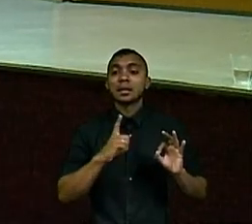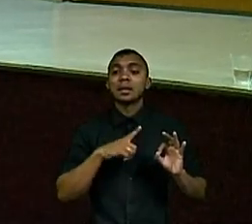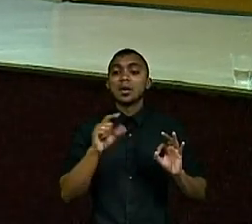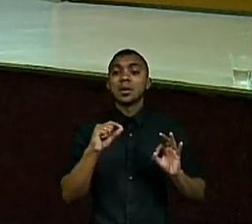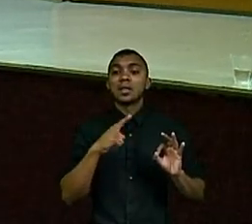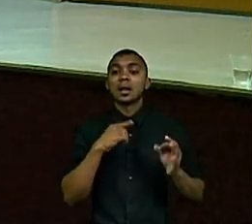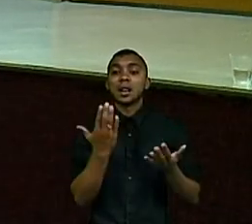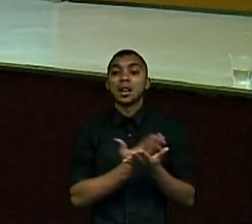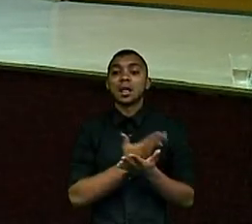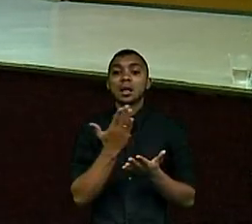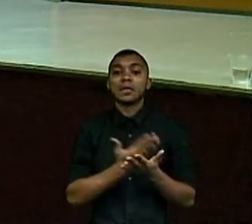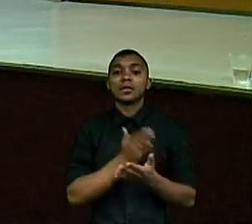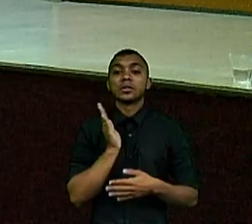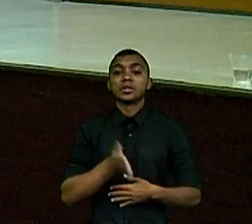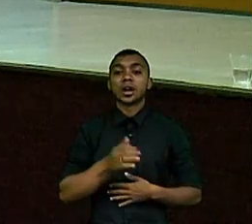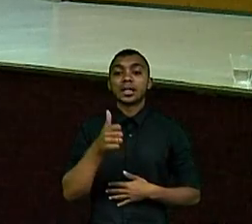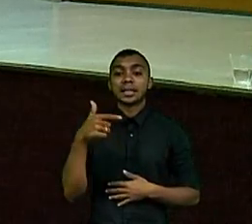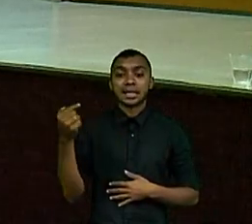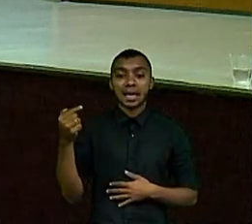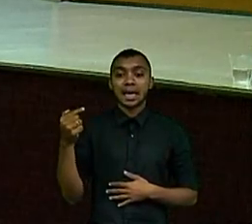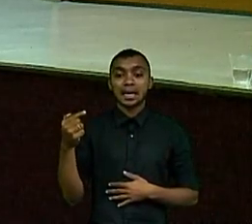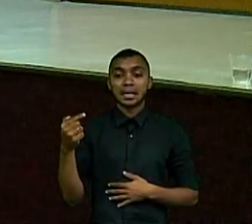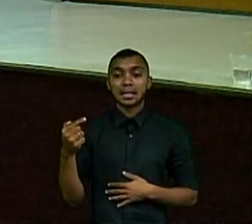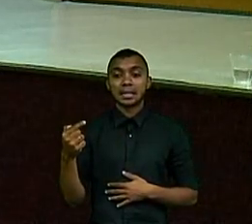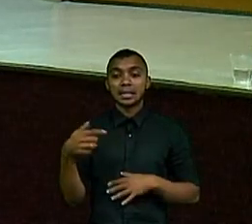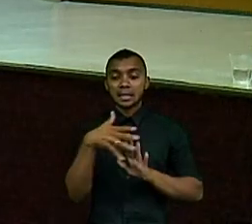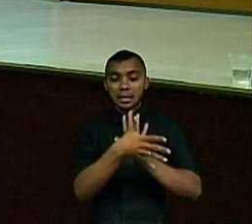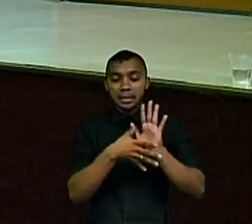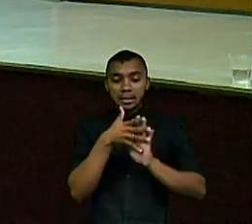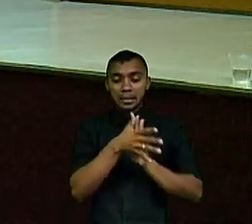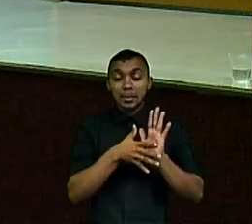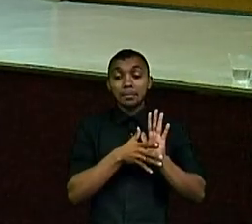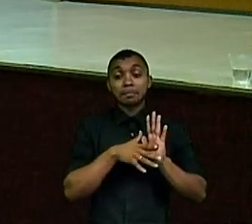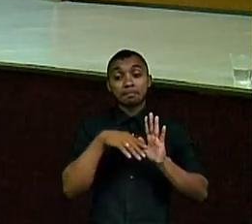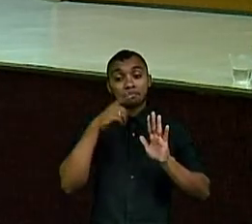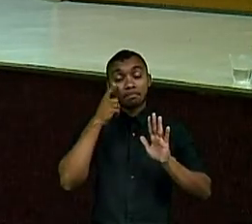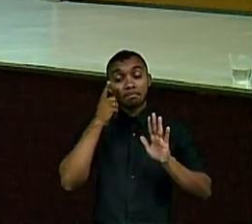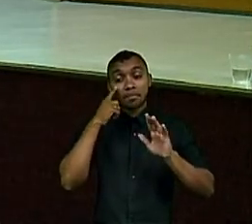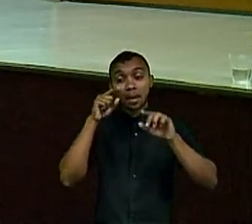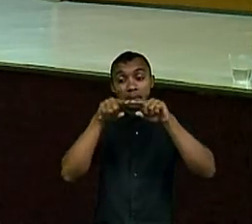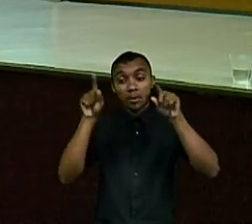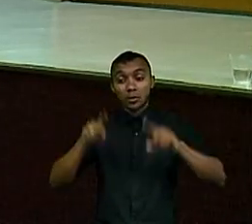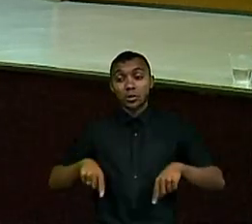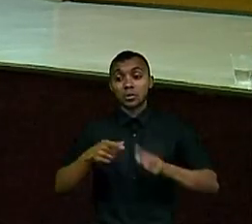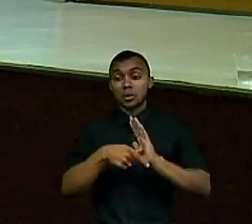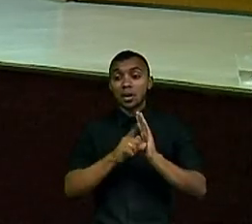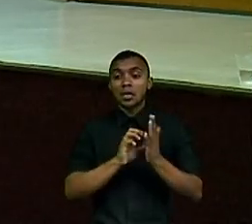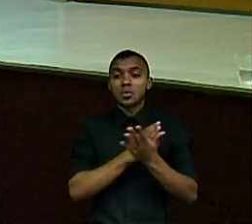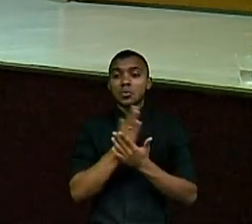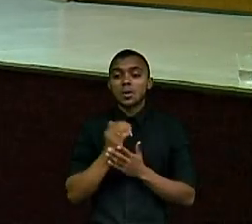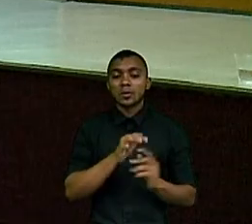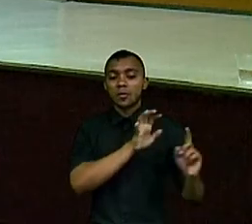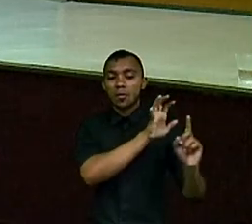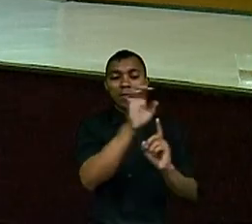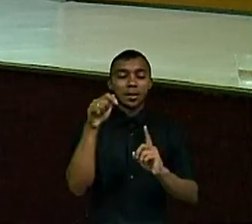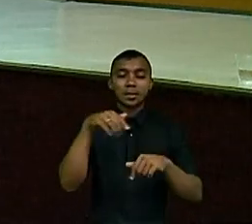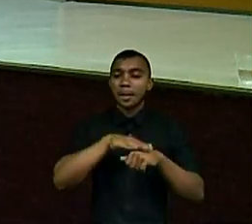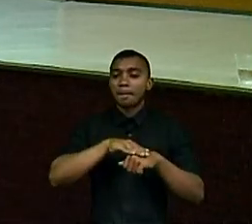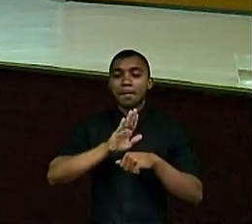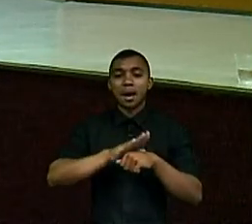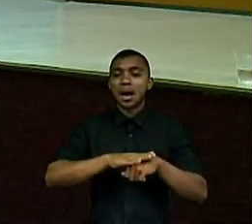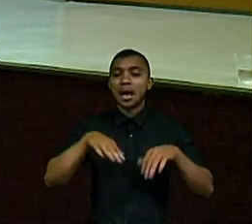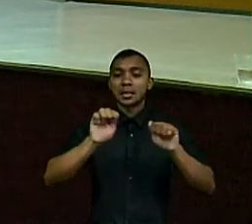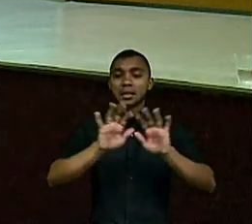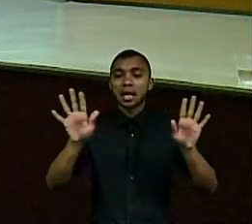com 17 volumes de texto o projeto enciclopedista Talvez seja a influência mais visível